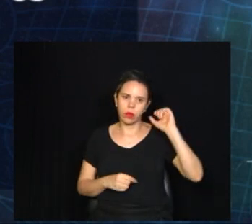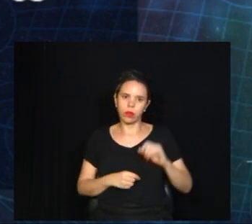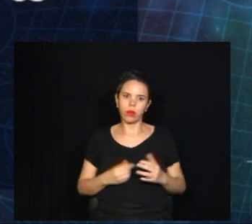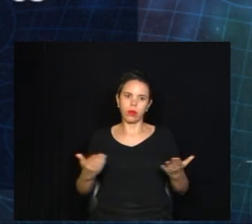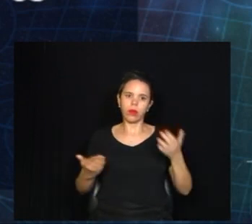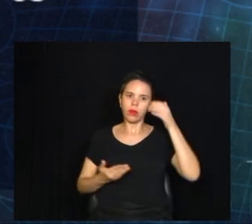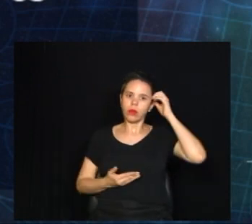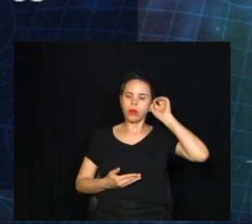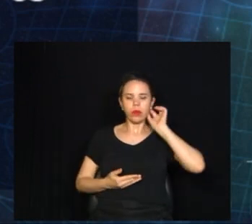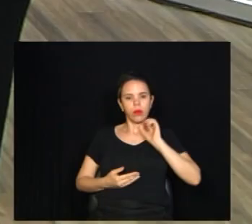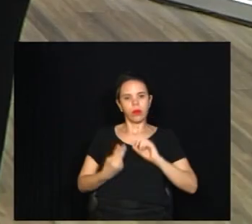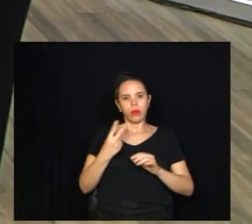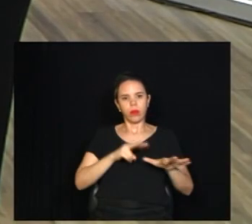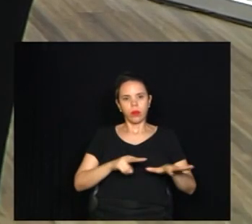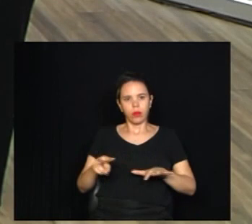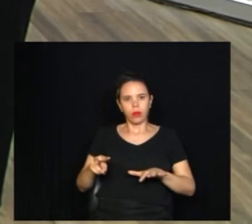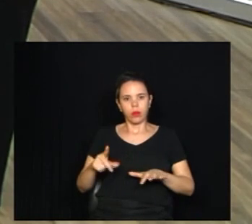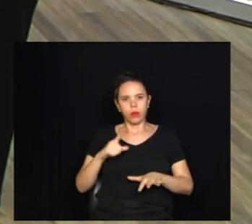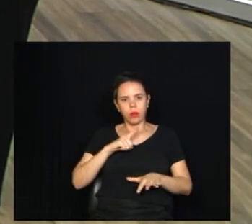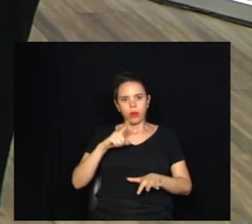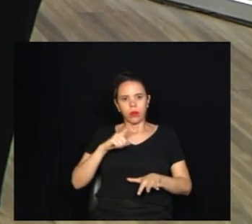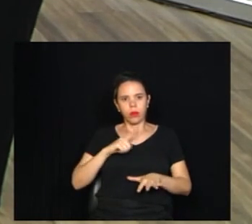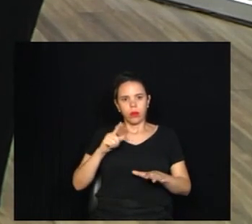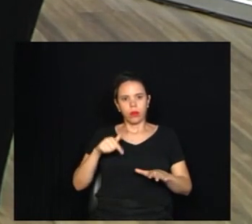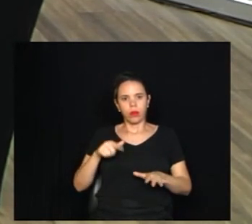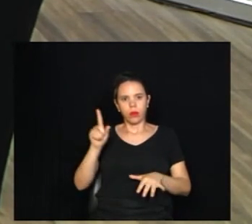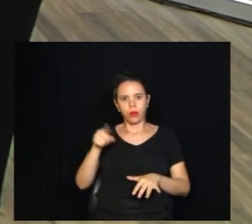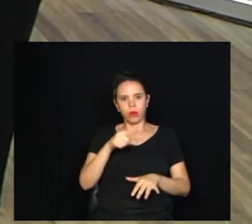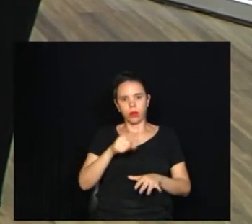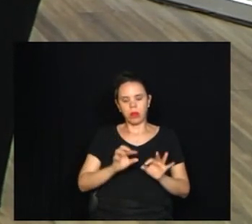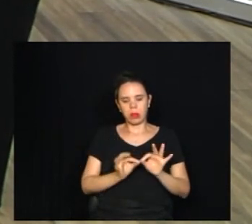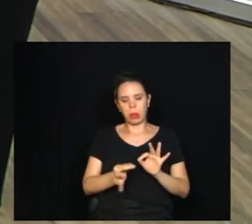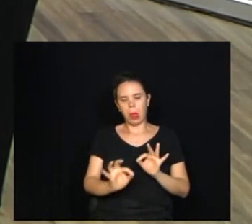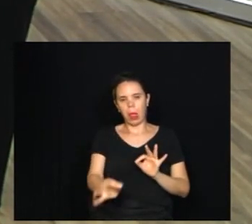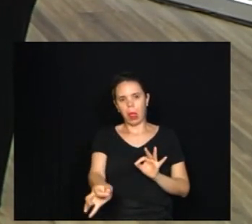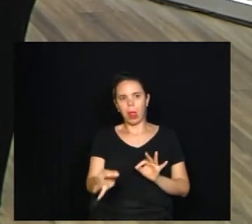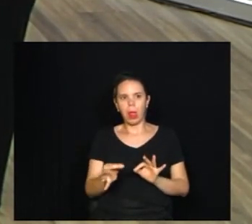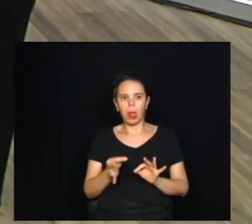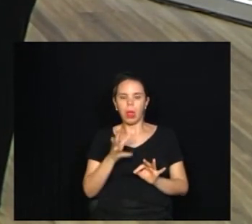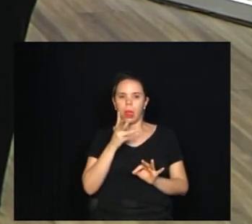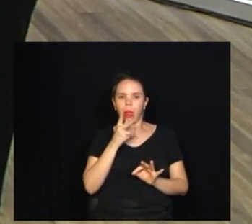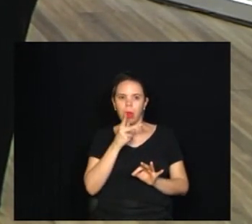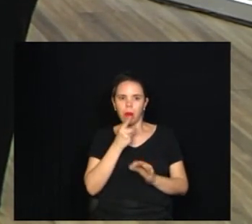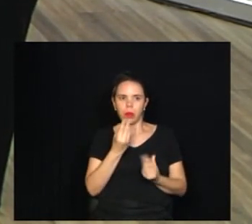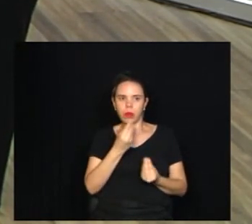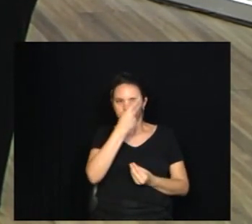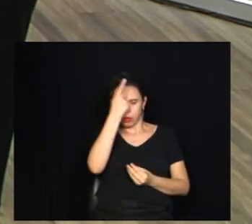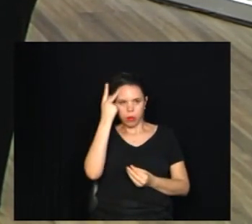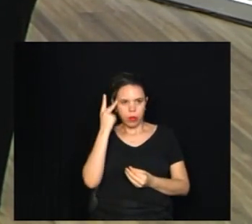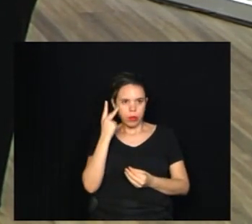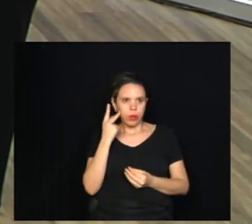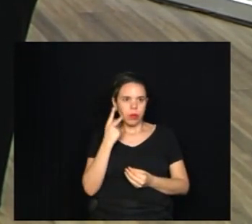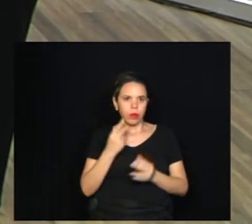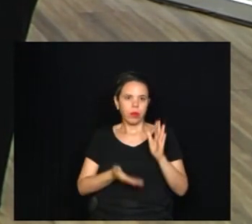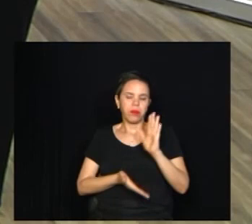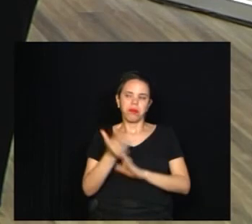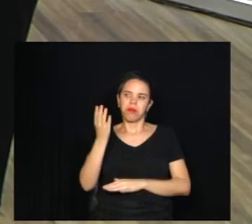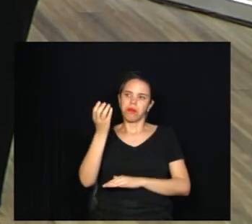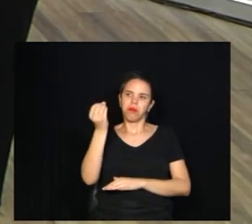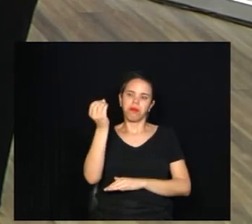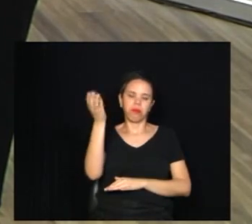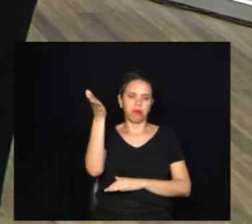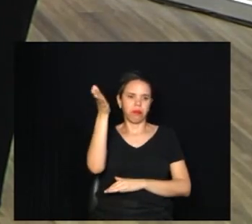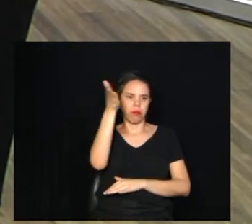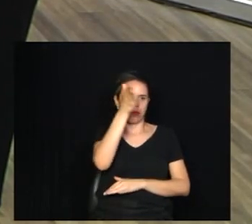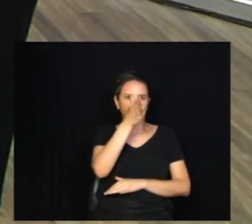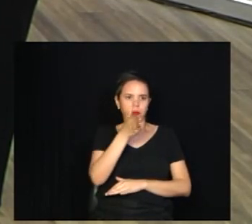Agora, Mina Abreu, há 2 semanas nós tivemos um feriado prolongado e muitas pessoas viajaram,